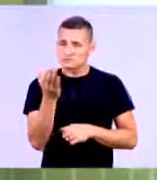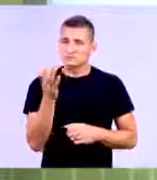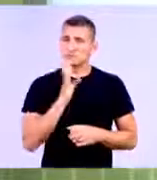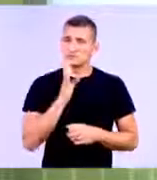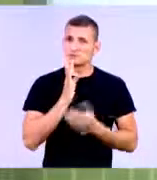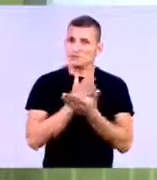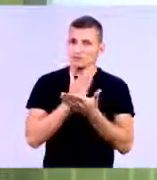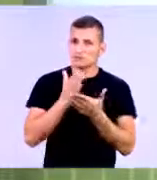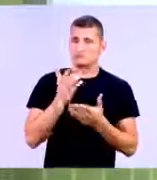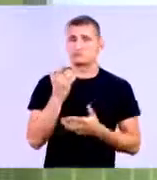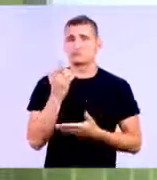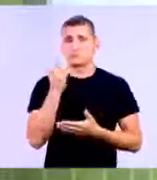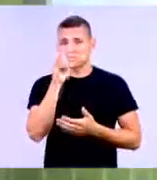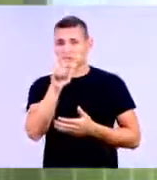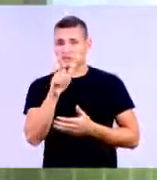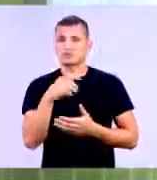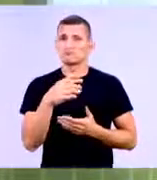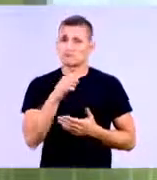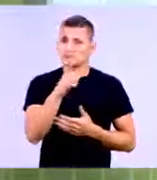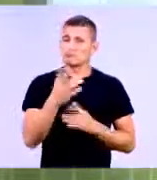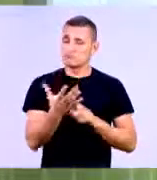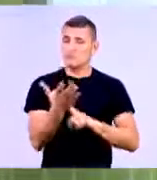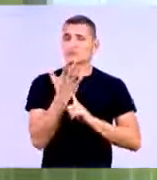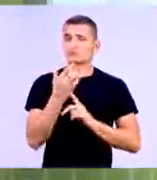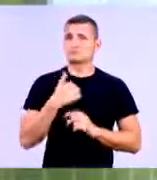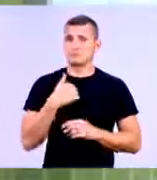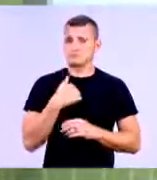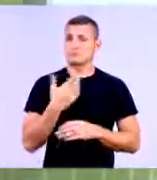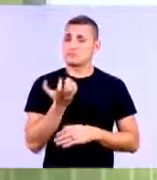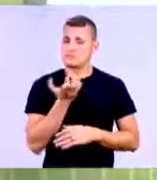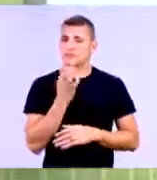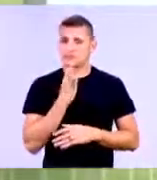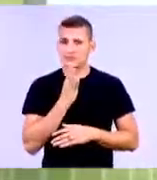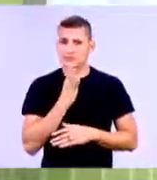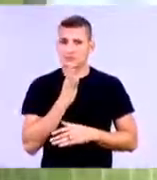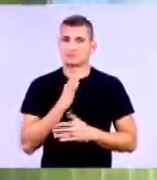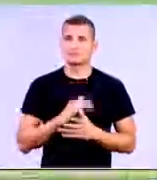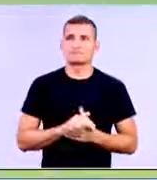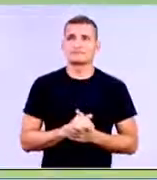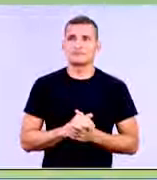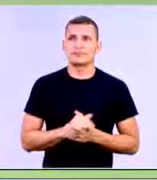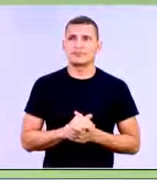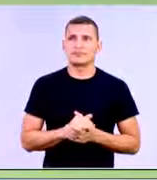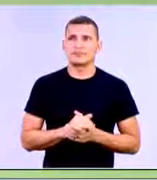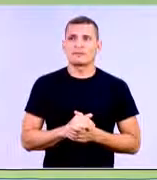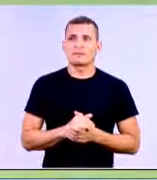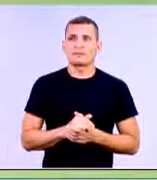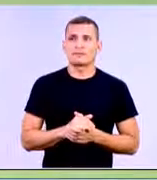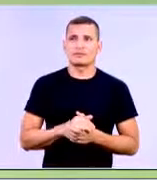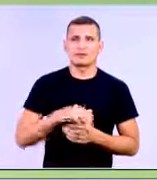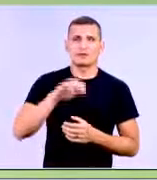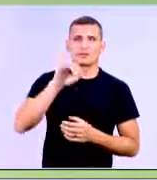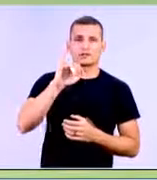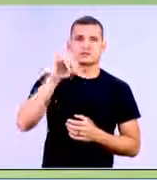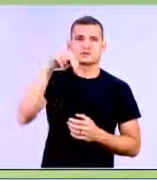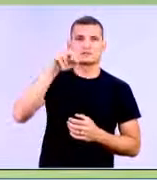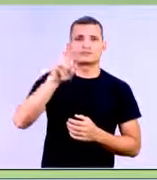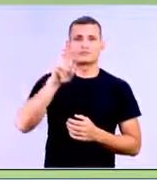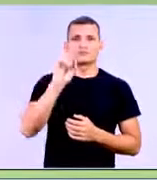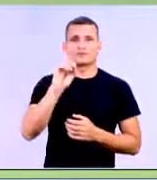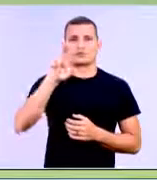consiga conter isso aí, vocês me apresentem. Eu estou doida para conhecer, tá bom? Com relação às